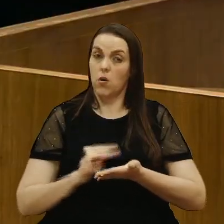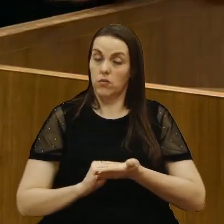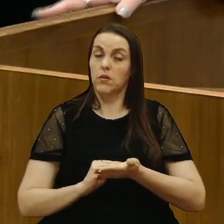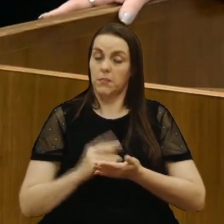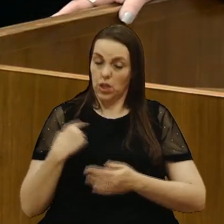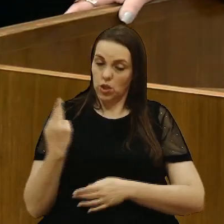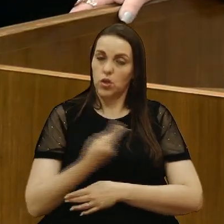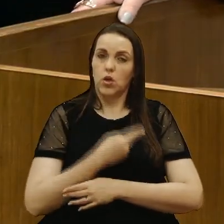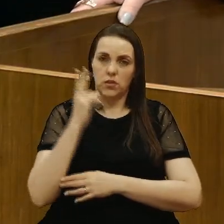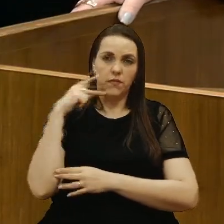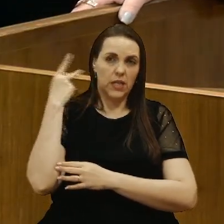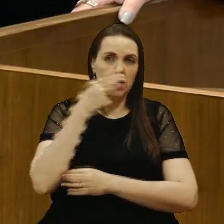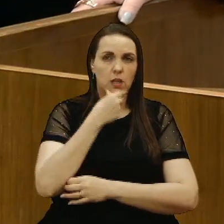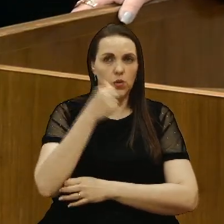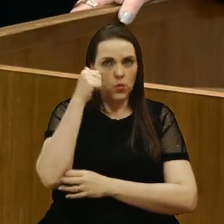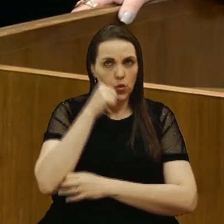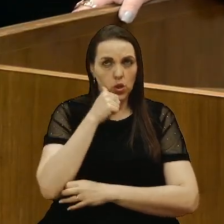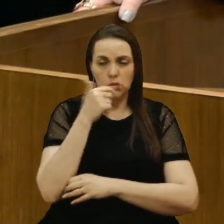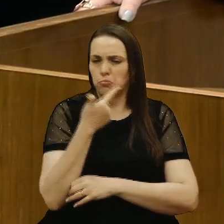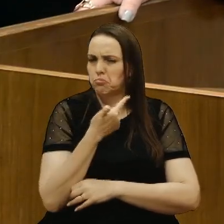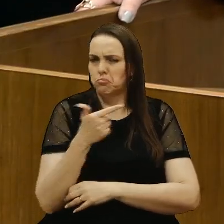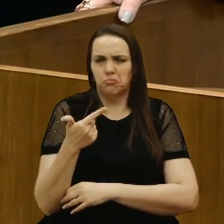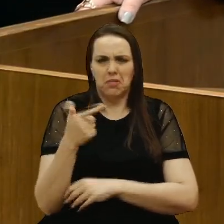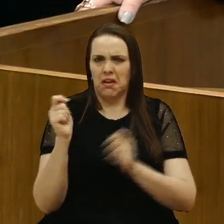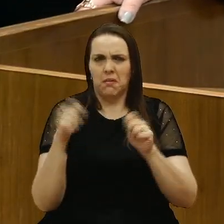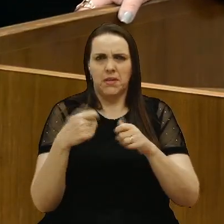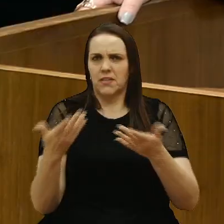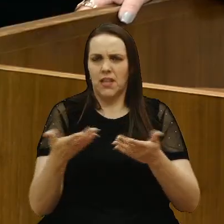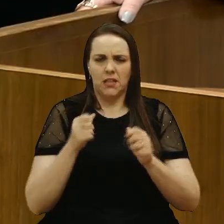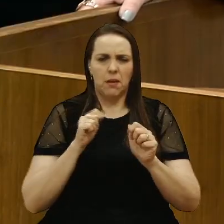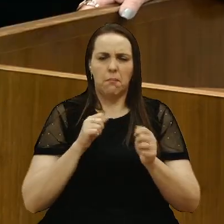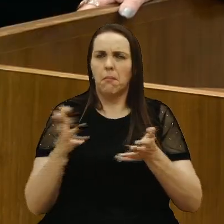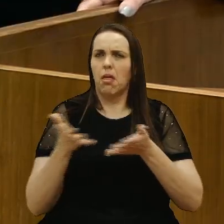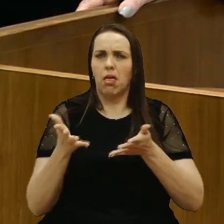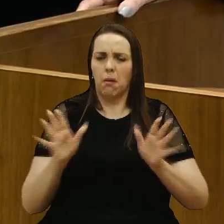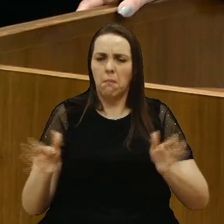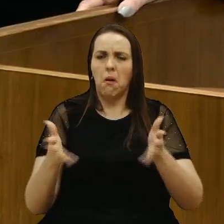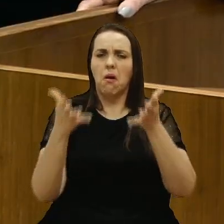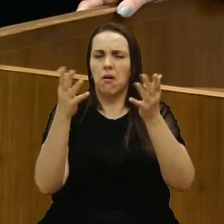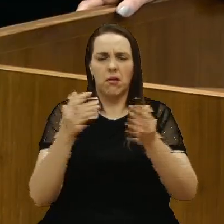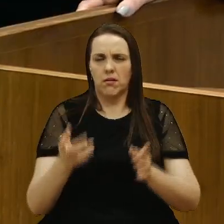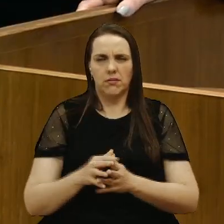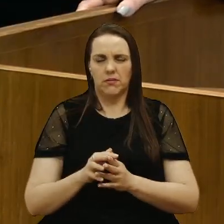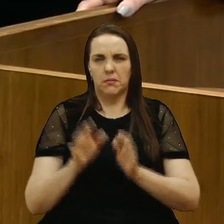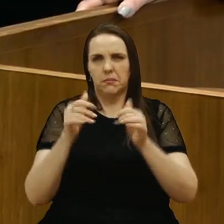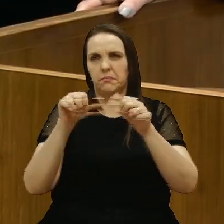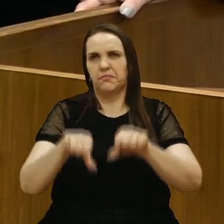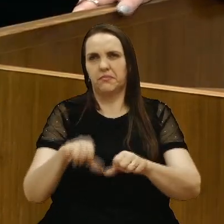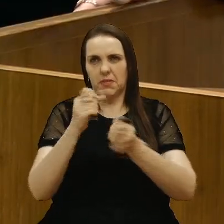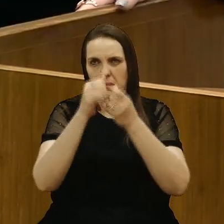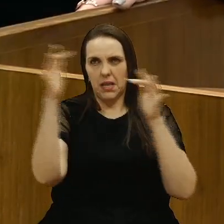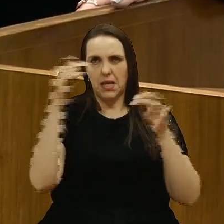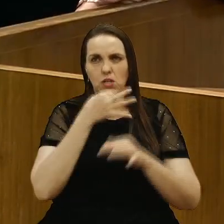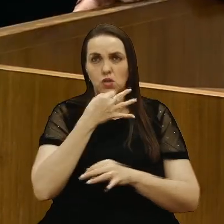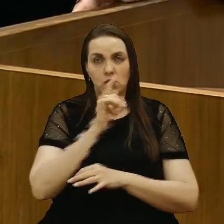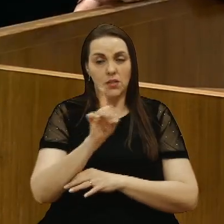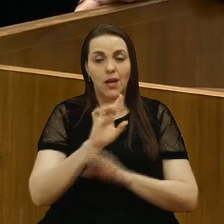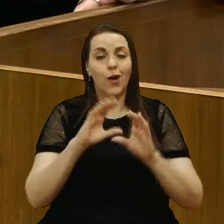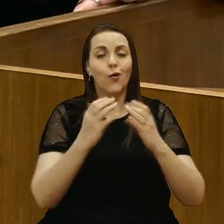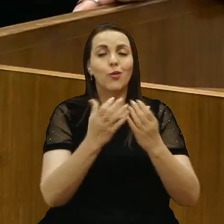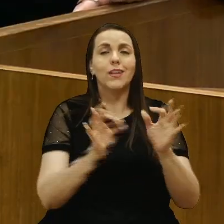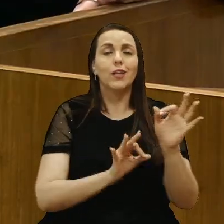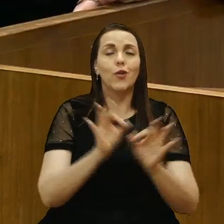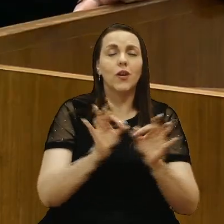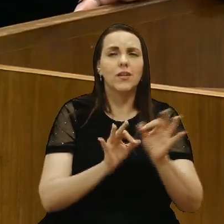nós, vereadores, vereadoras, que não temos essa capacidade, nem a nossa função, e também a comunidade que estava se